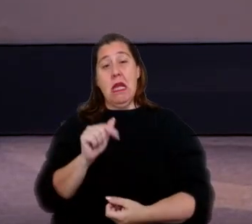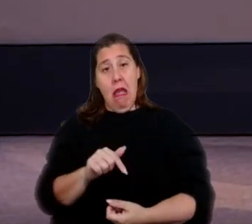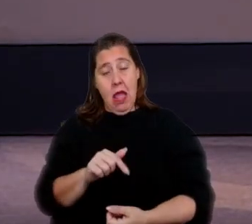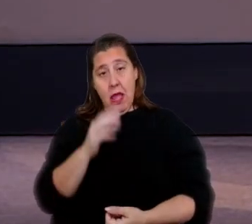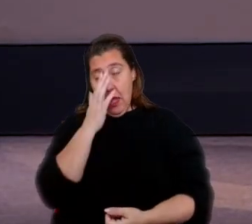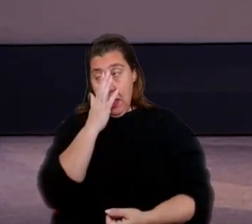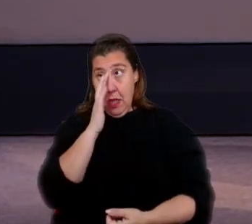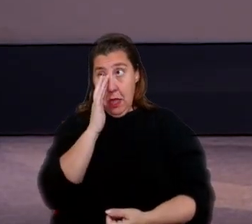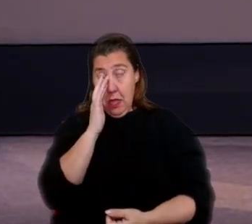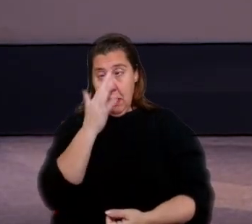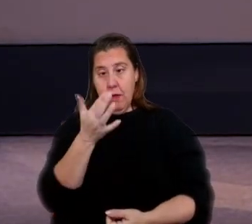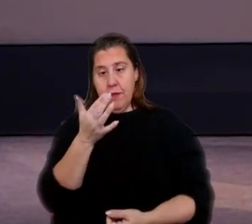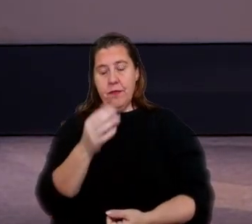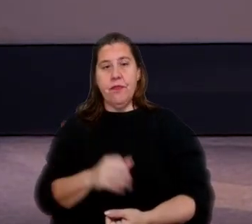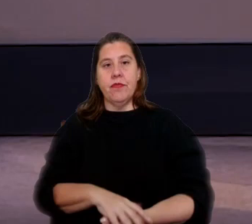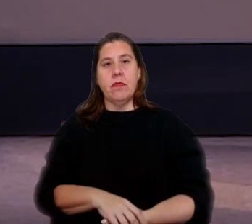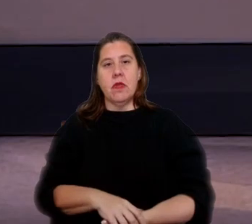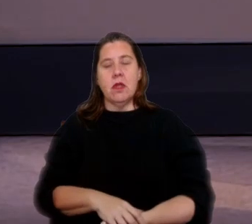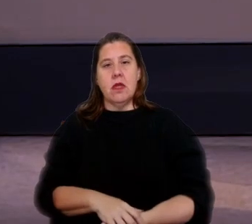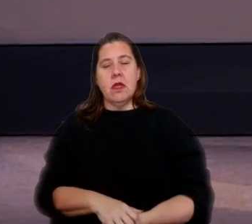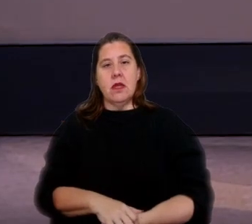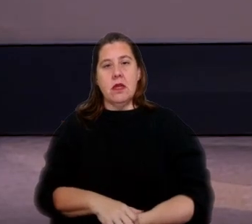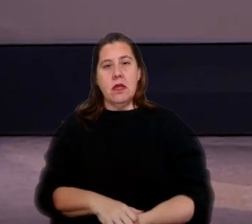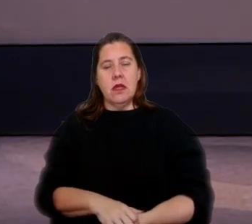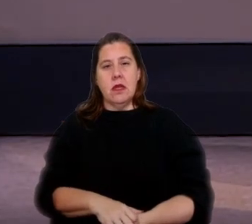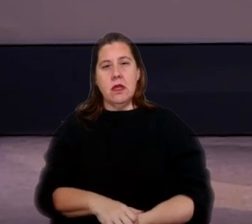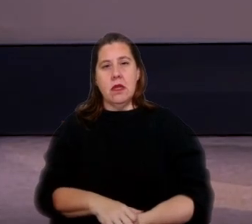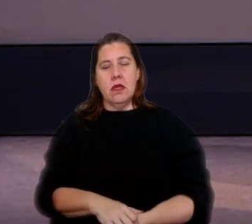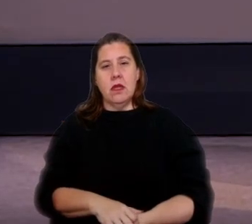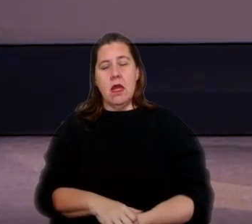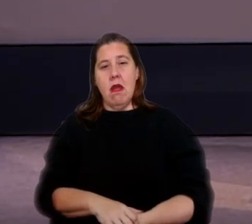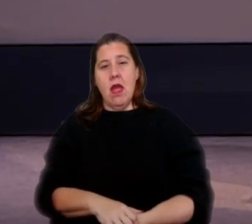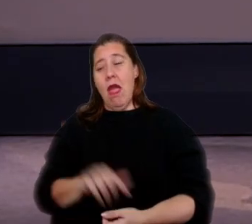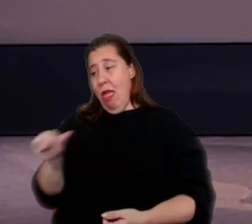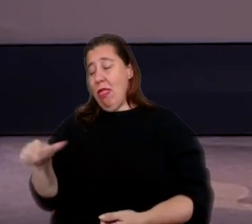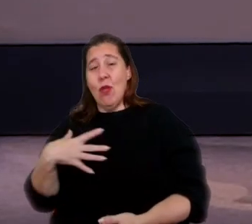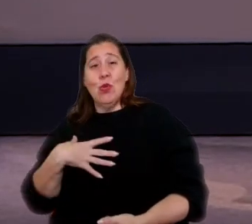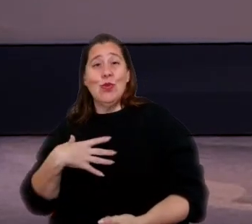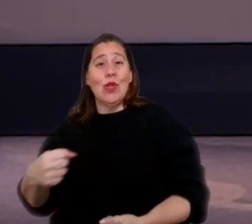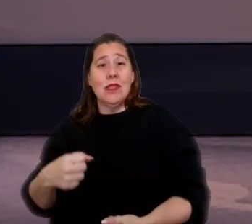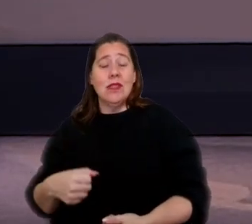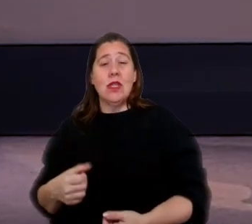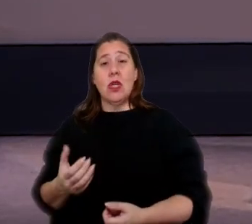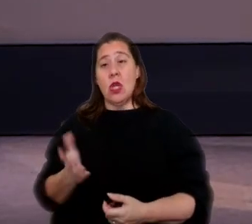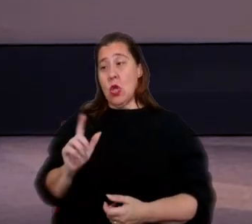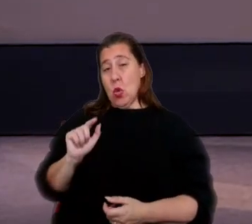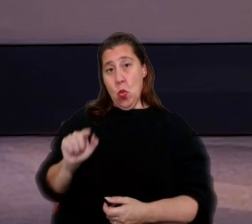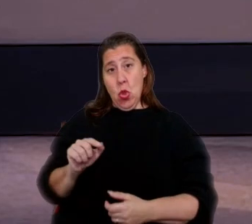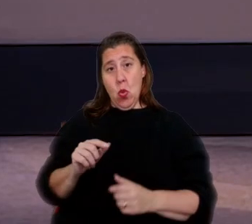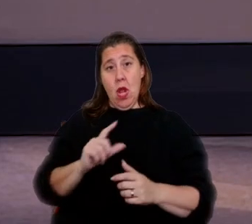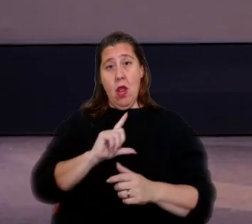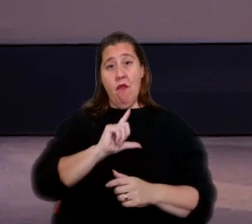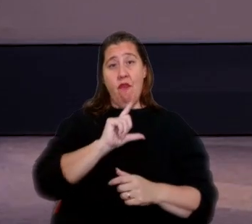Freud. E essa questão põe ele em perigo de ele cometer suicídio. E na conversa com a